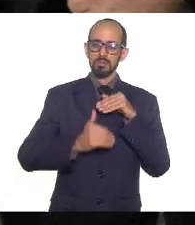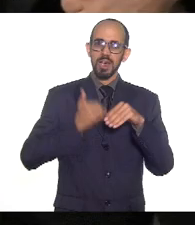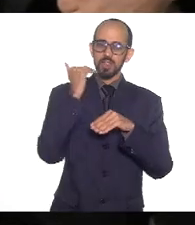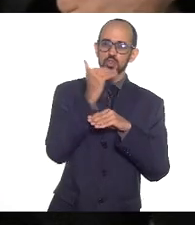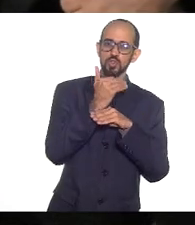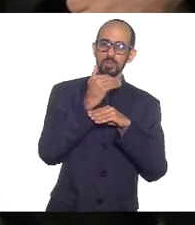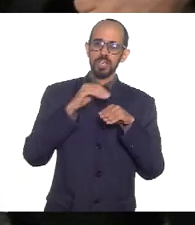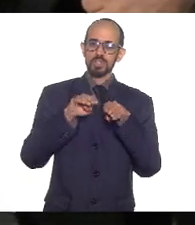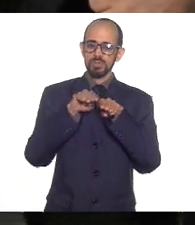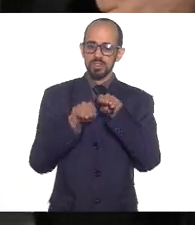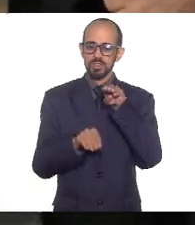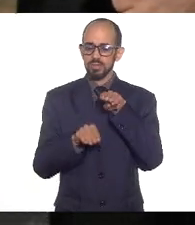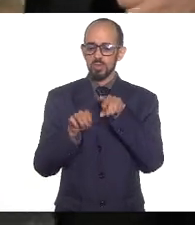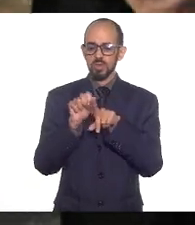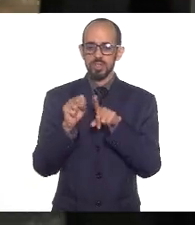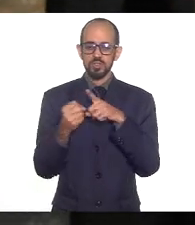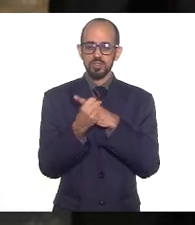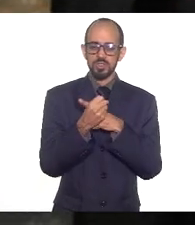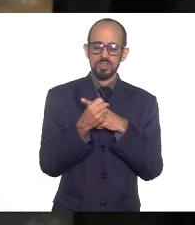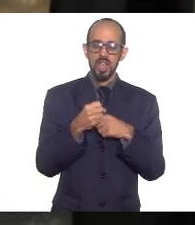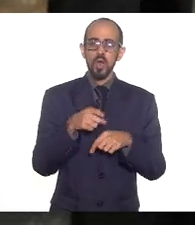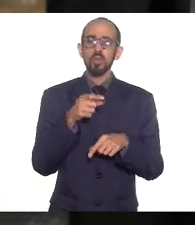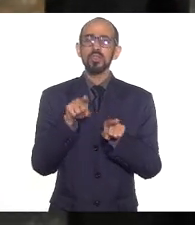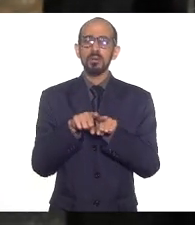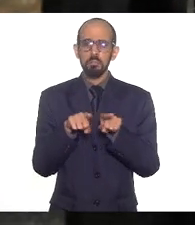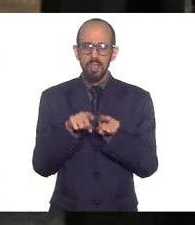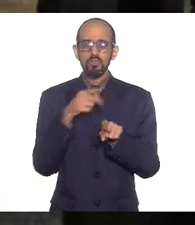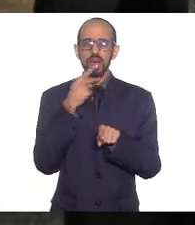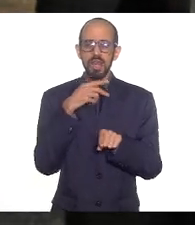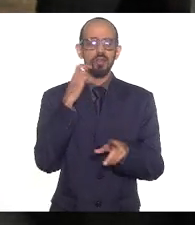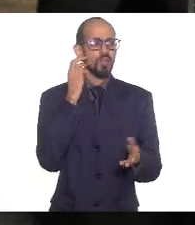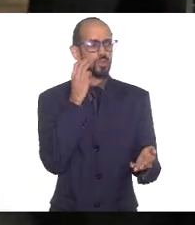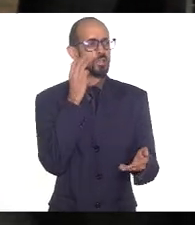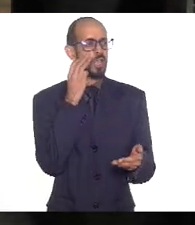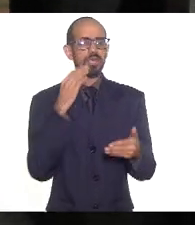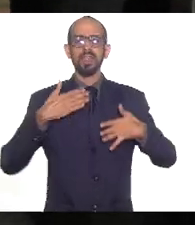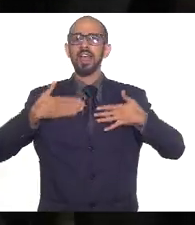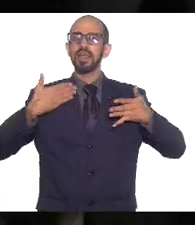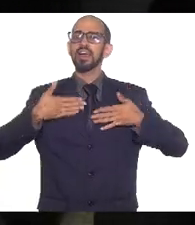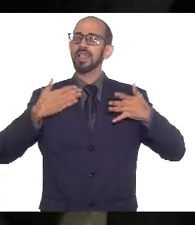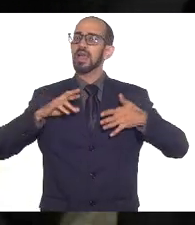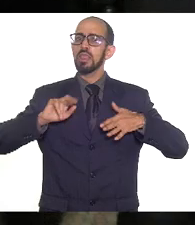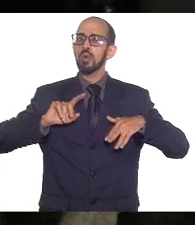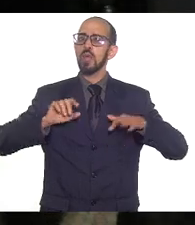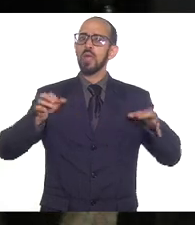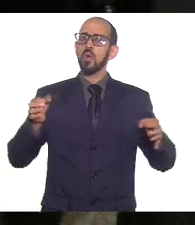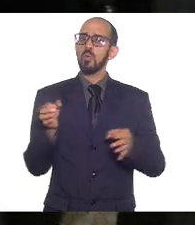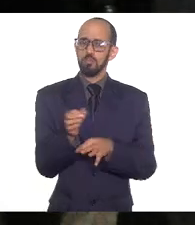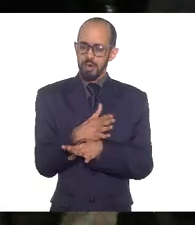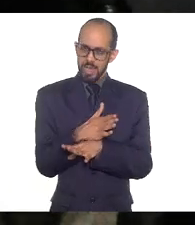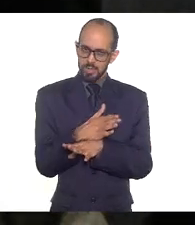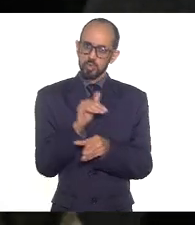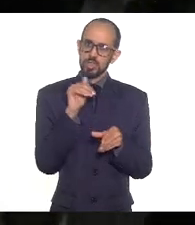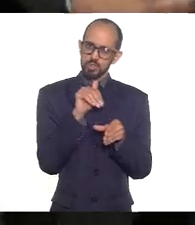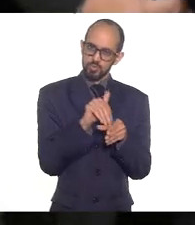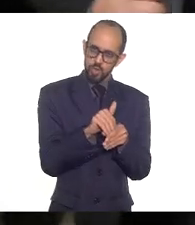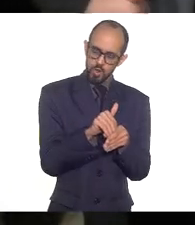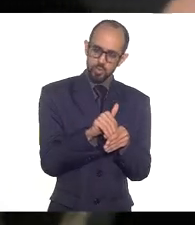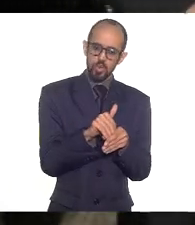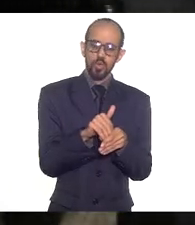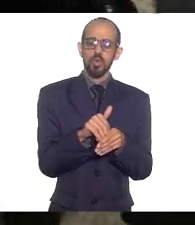das desigualdades sociais dizer Deputado waldeck que alegria só não é completa nesse nesse